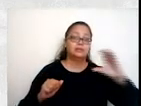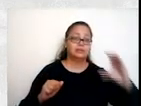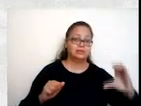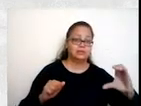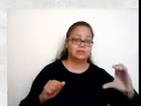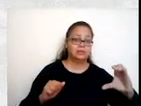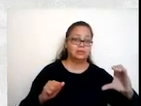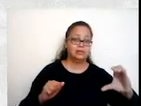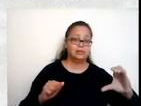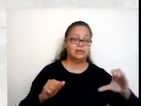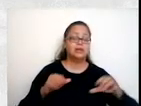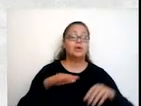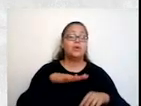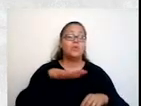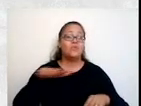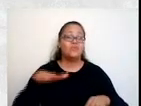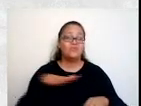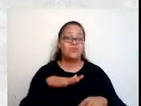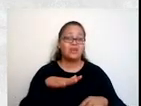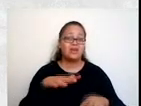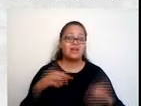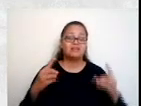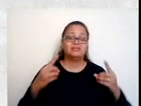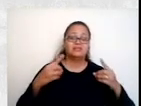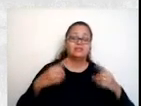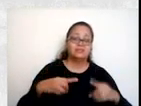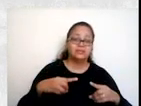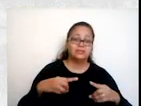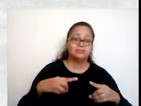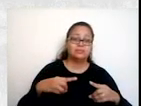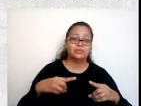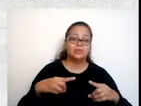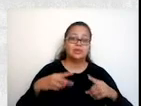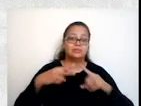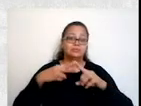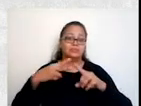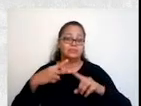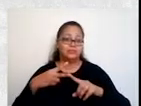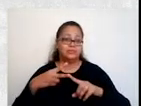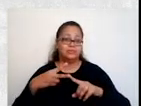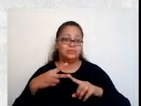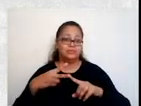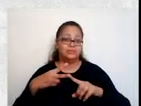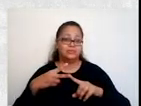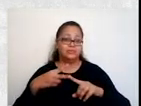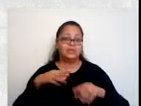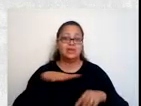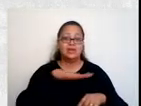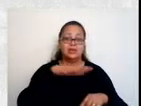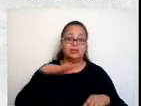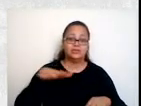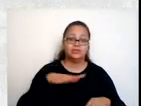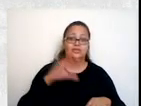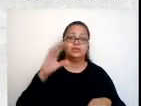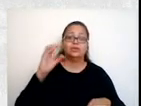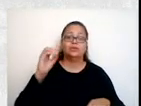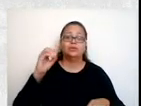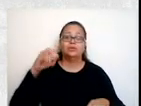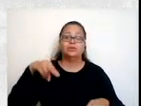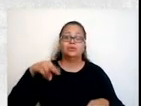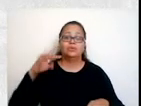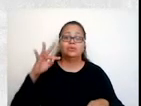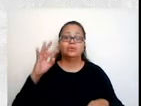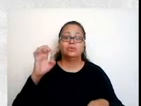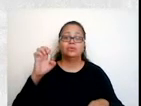estados, por isso, inclusive, esse movimento ficou conhecido como contestado, como região do